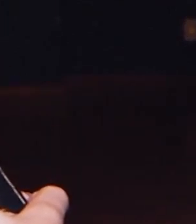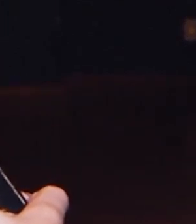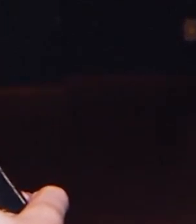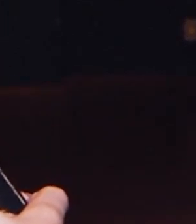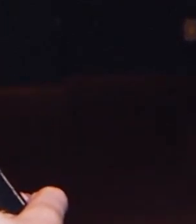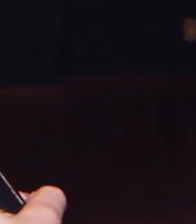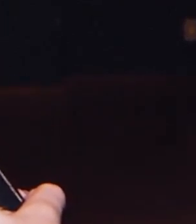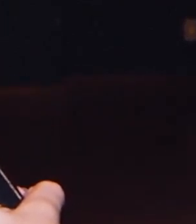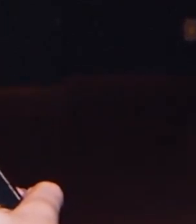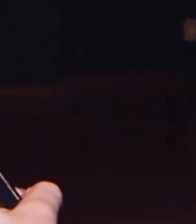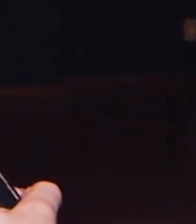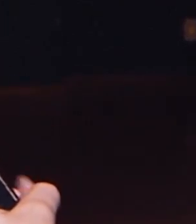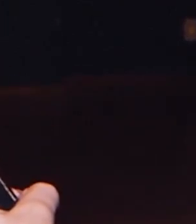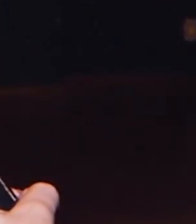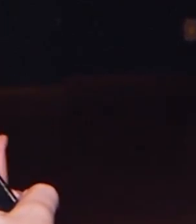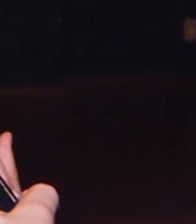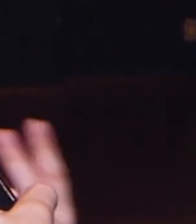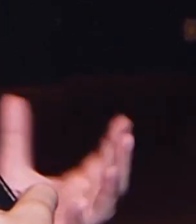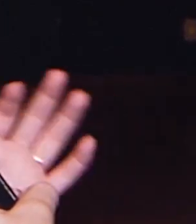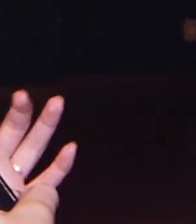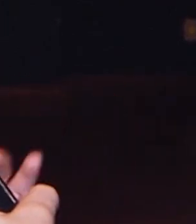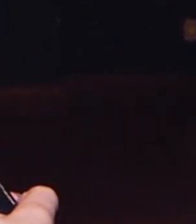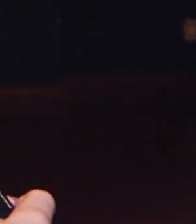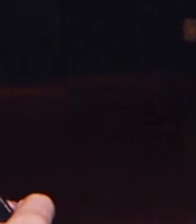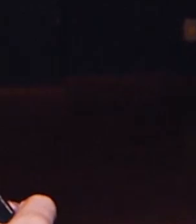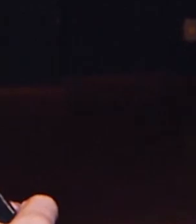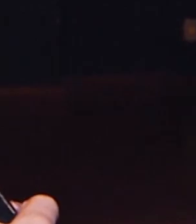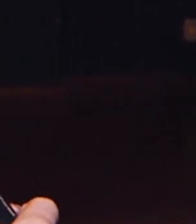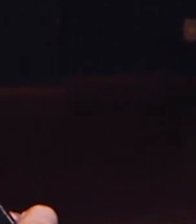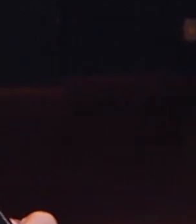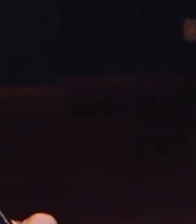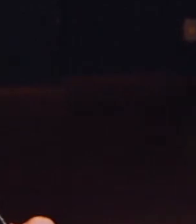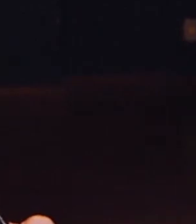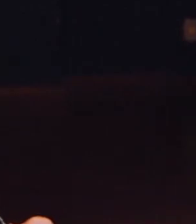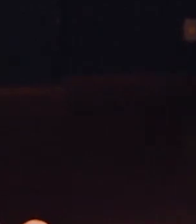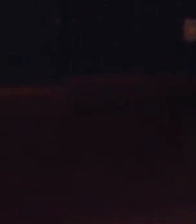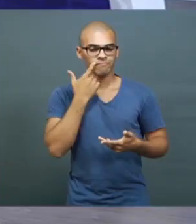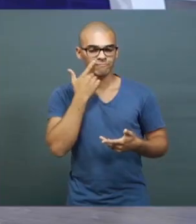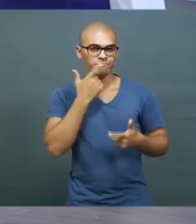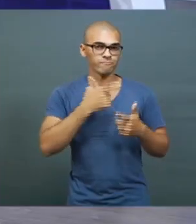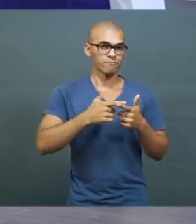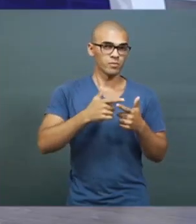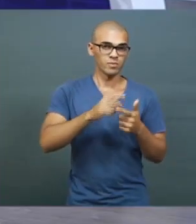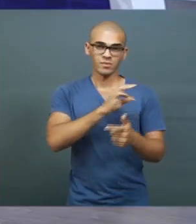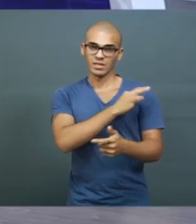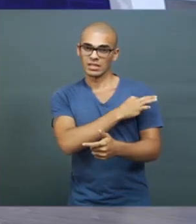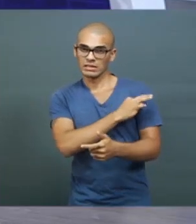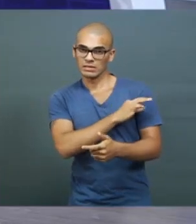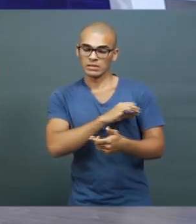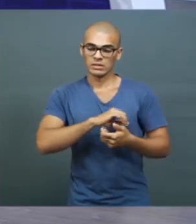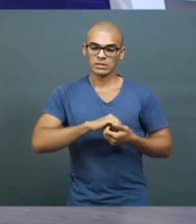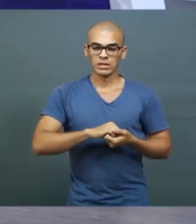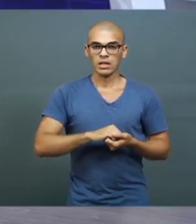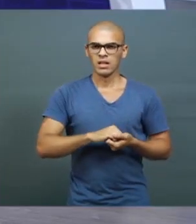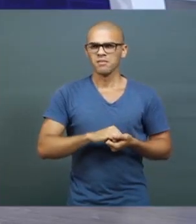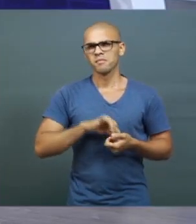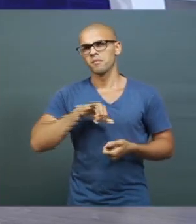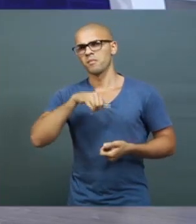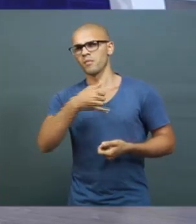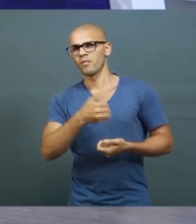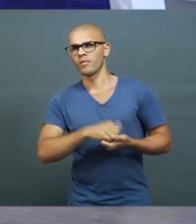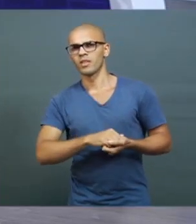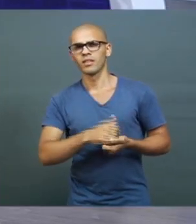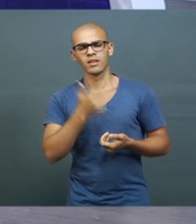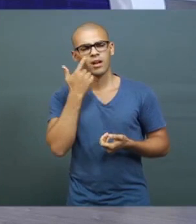atuação e eu também gosto da parte da licenciatura, então assim, vamos ver o que vai dar, né? Bom, aproveitando o gancho da reportagem,